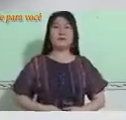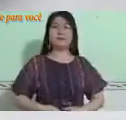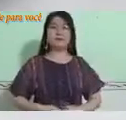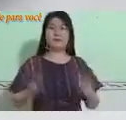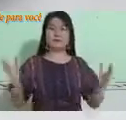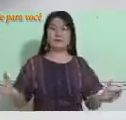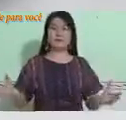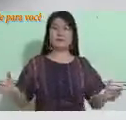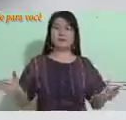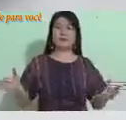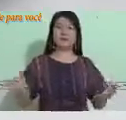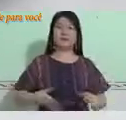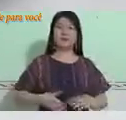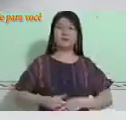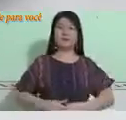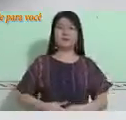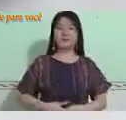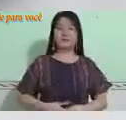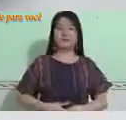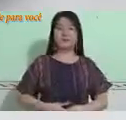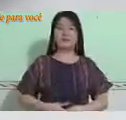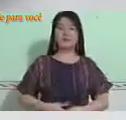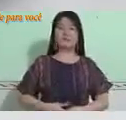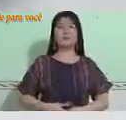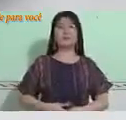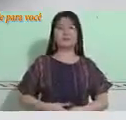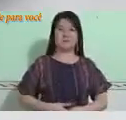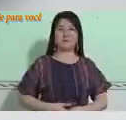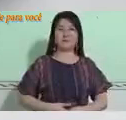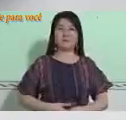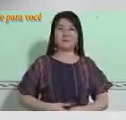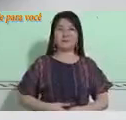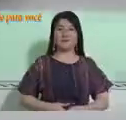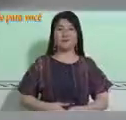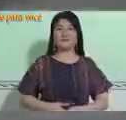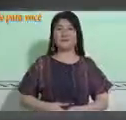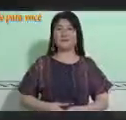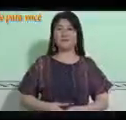o tremor, possa indicar a mudança ou suspensão do medicamento.